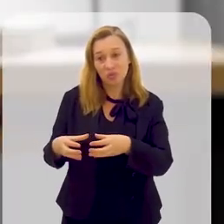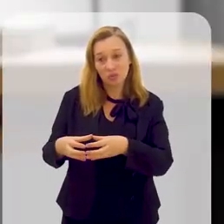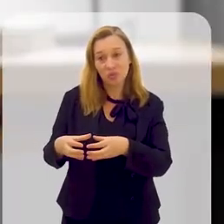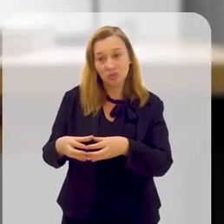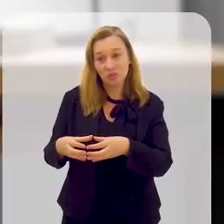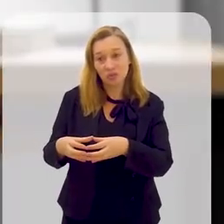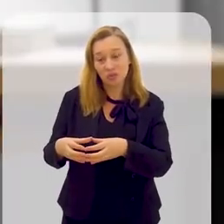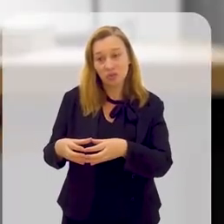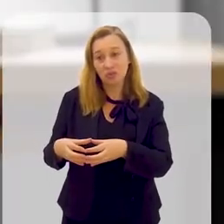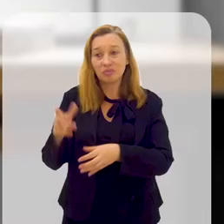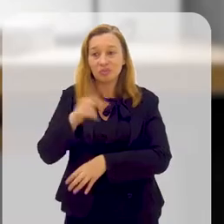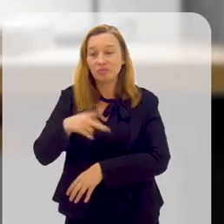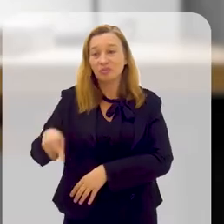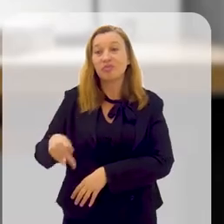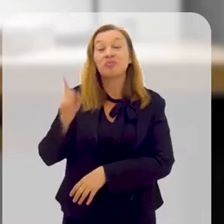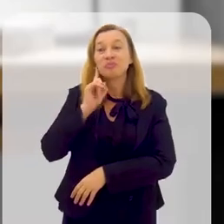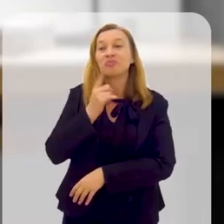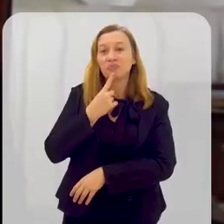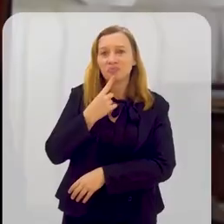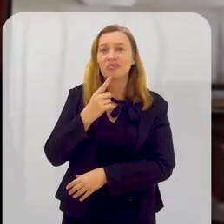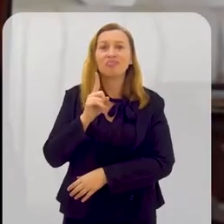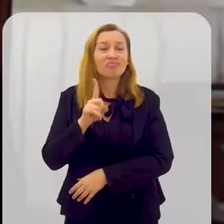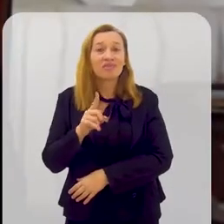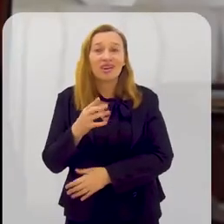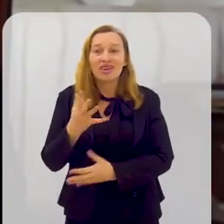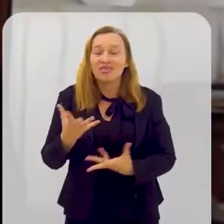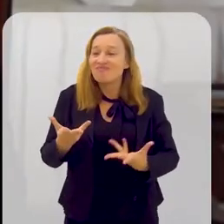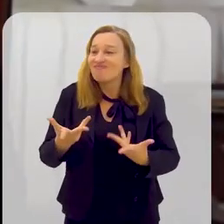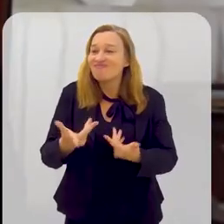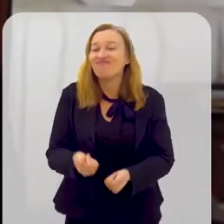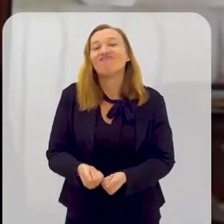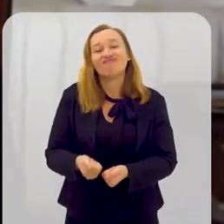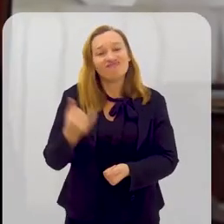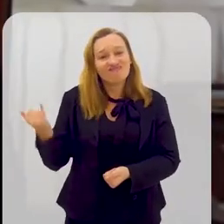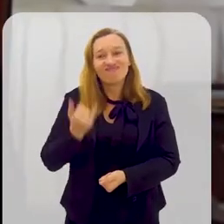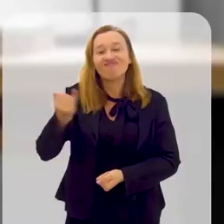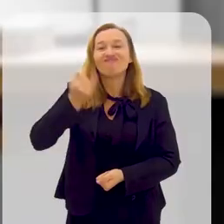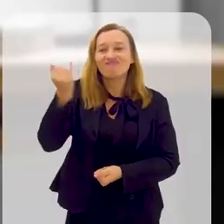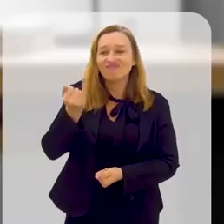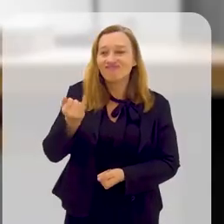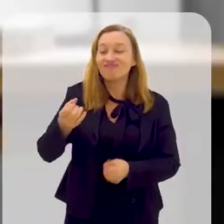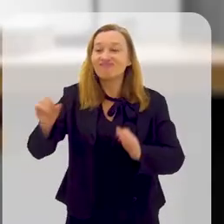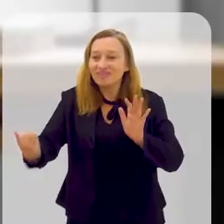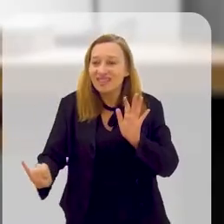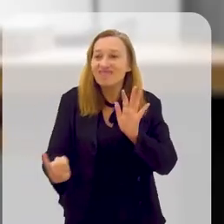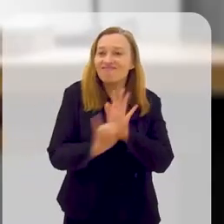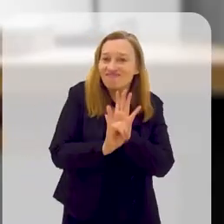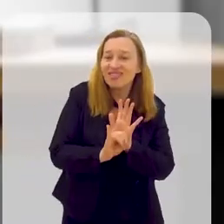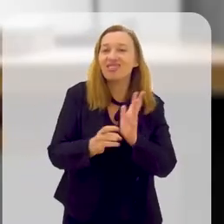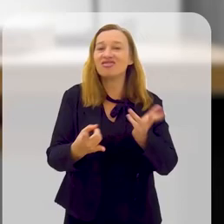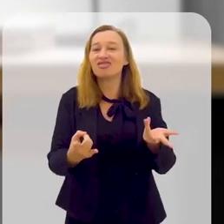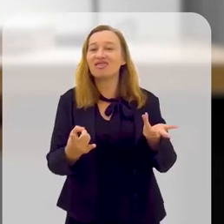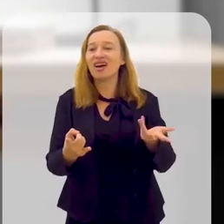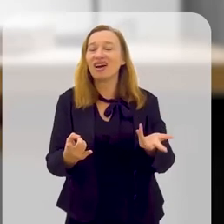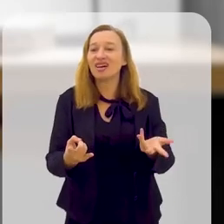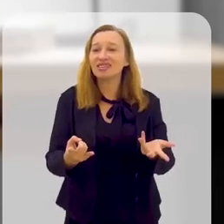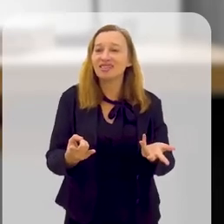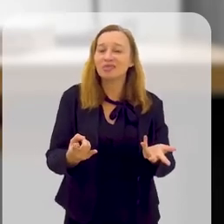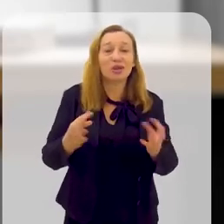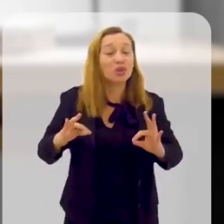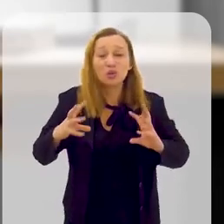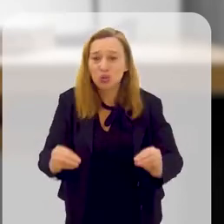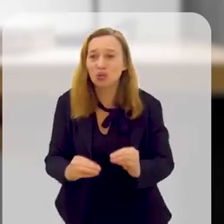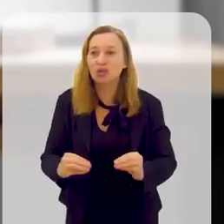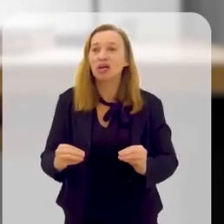de professores também surdos eu acho isso de extrema importância para questão de identificação para